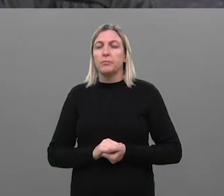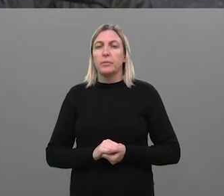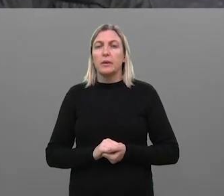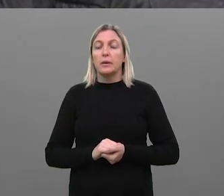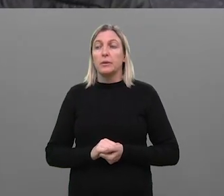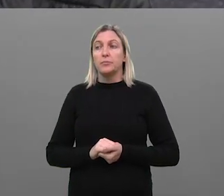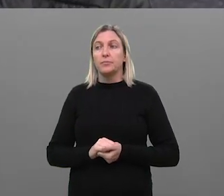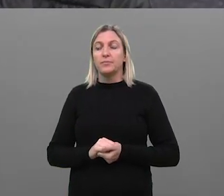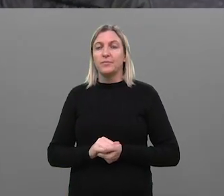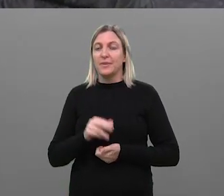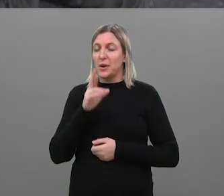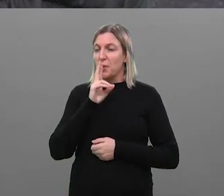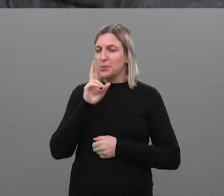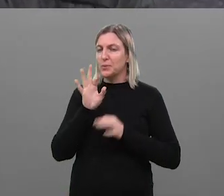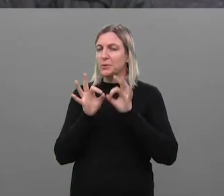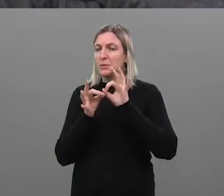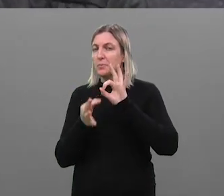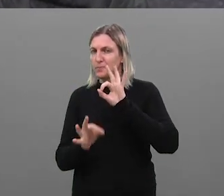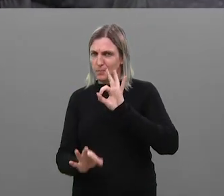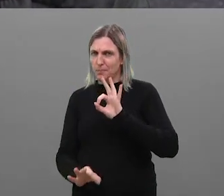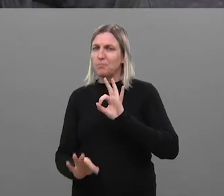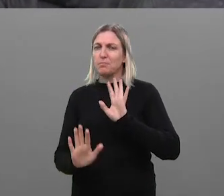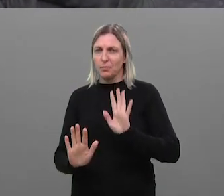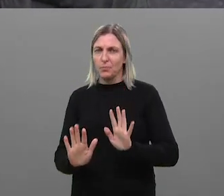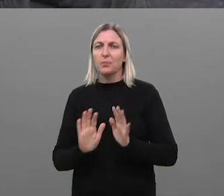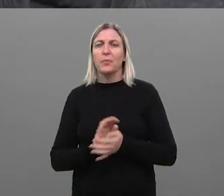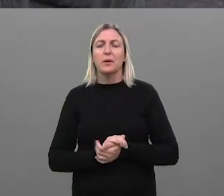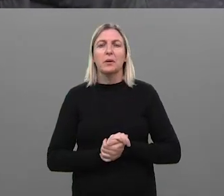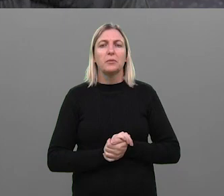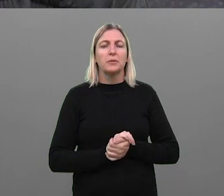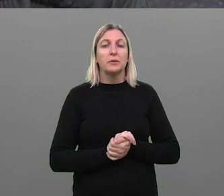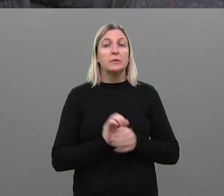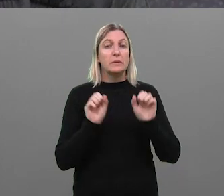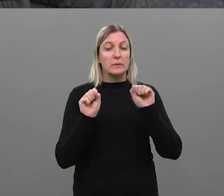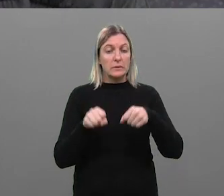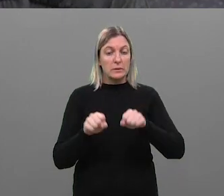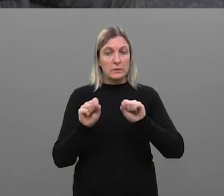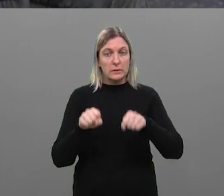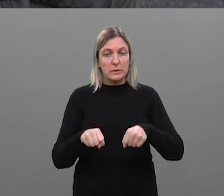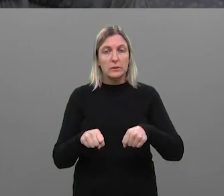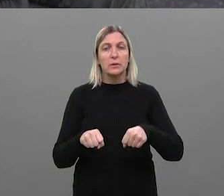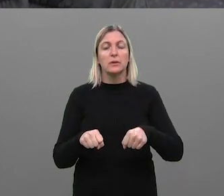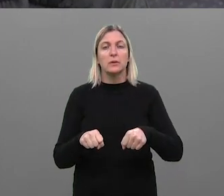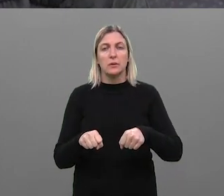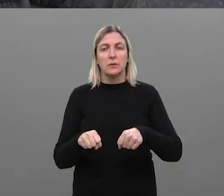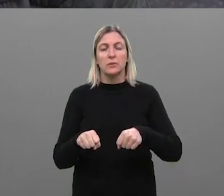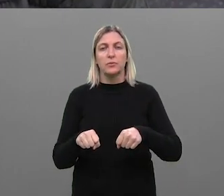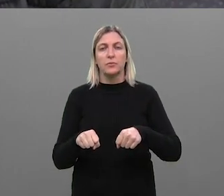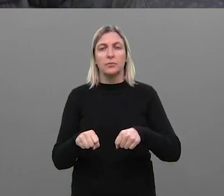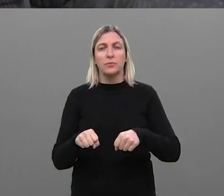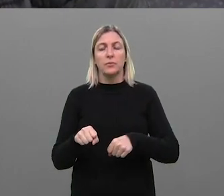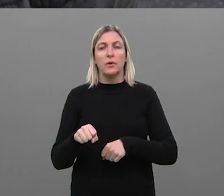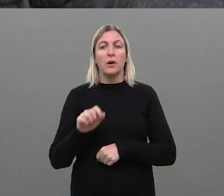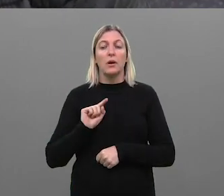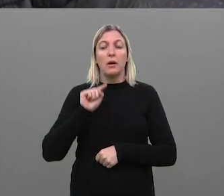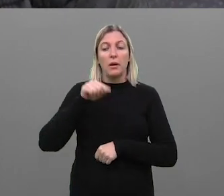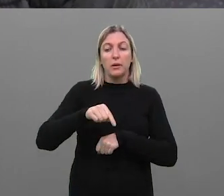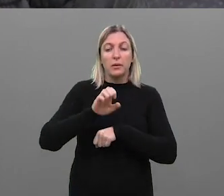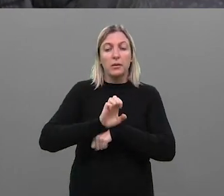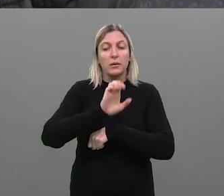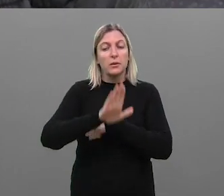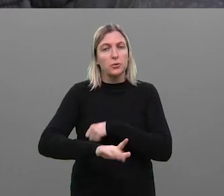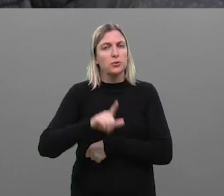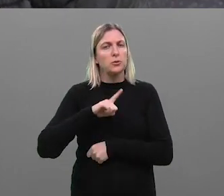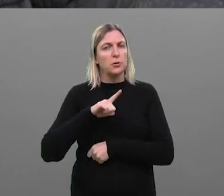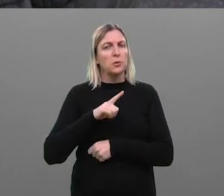é uma resposta bastante longa né Eh então sim acho que aqui tivemos a sorte o